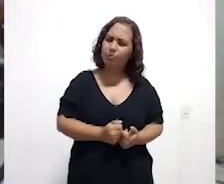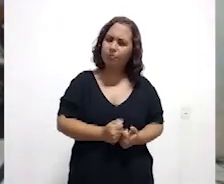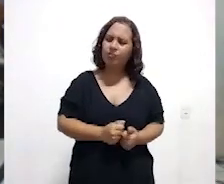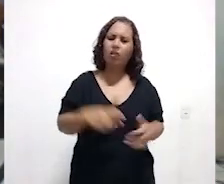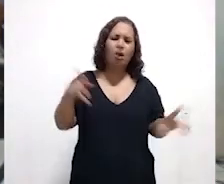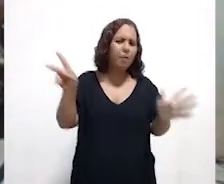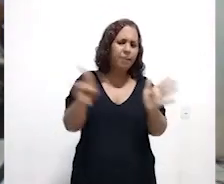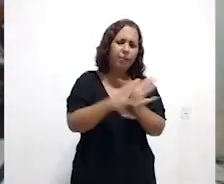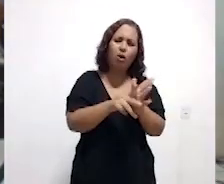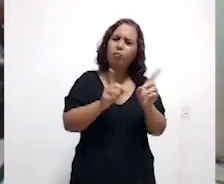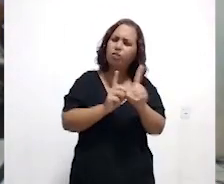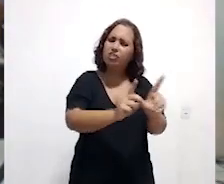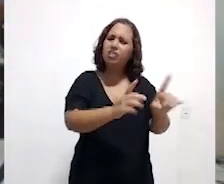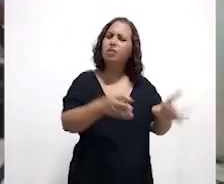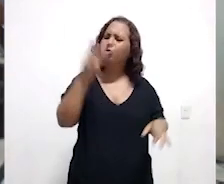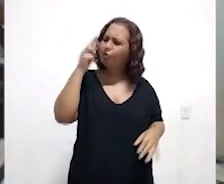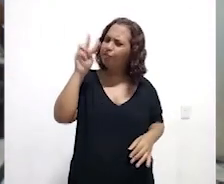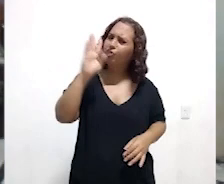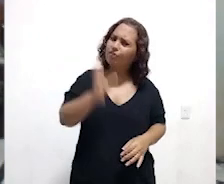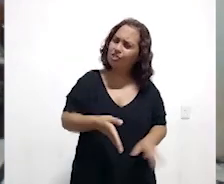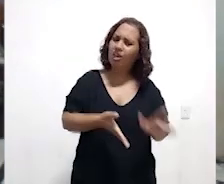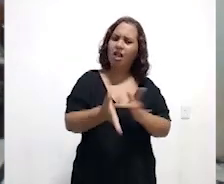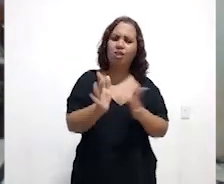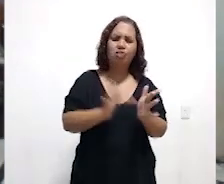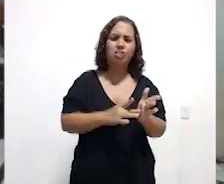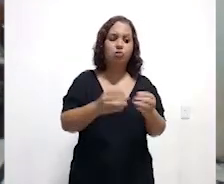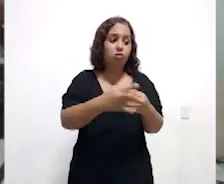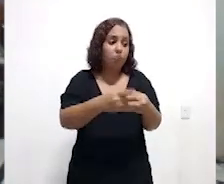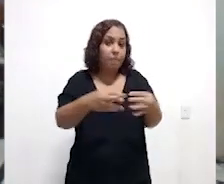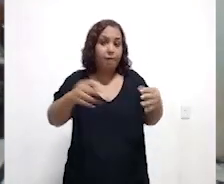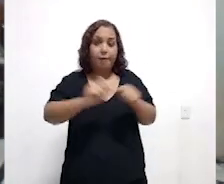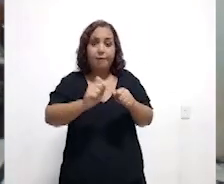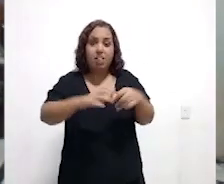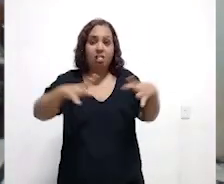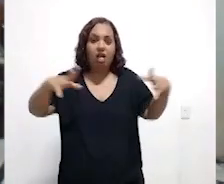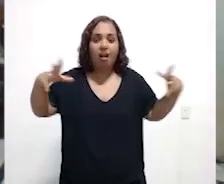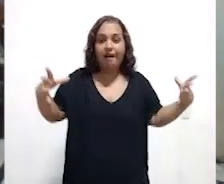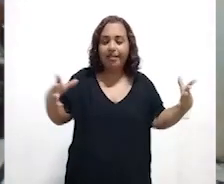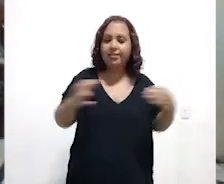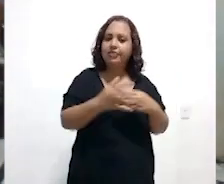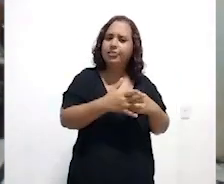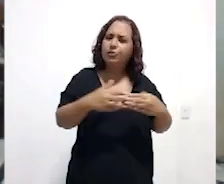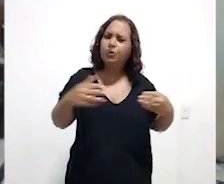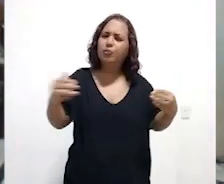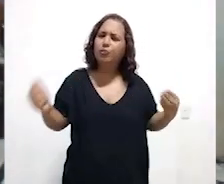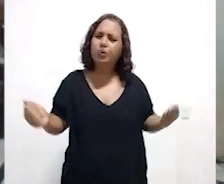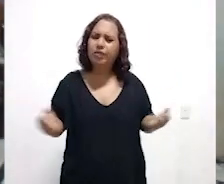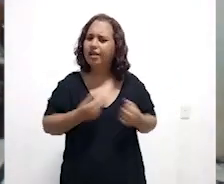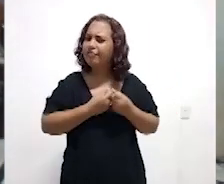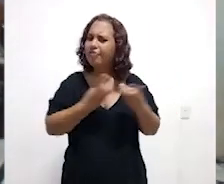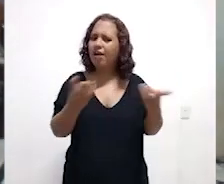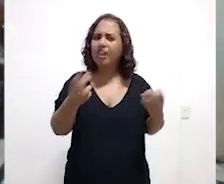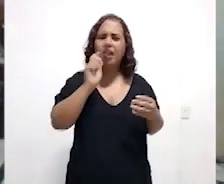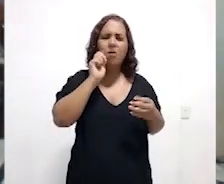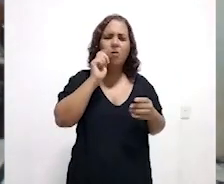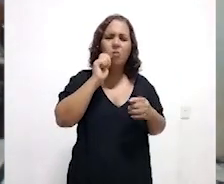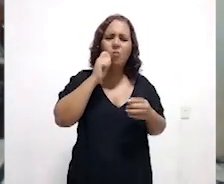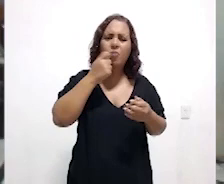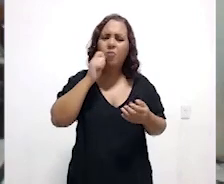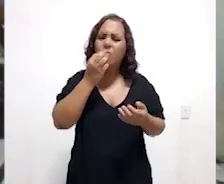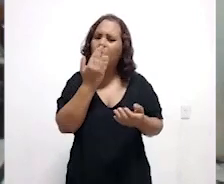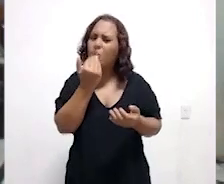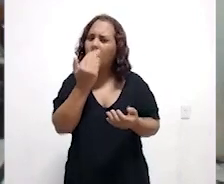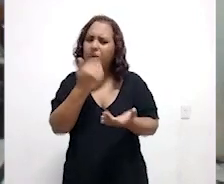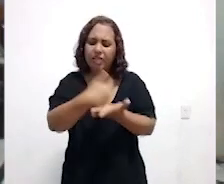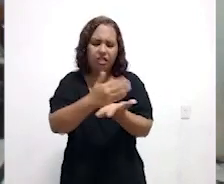vários milagres, curar a sogra de Pedro, alimentar multidões, curar